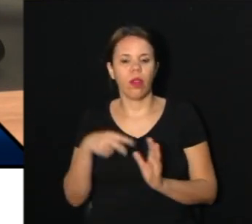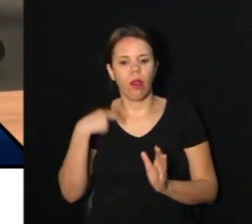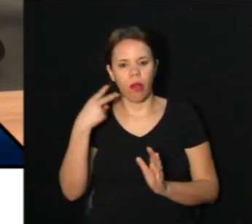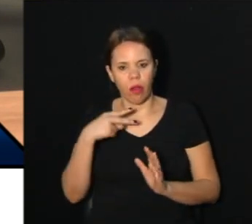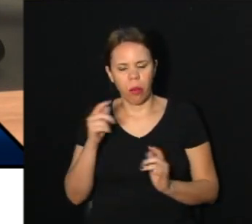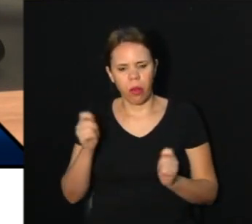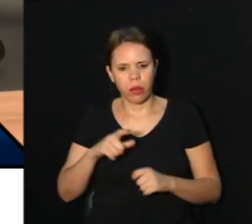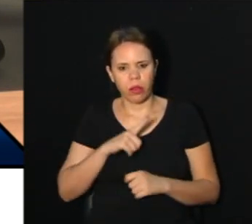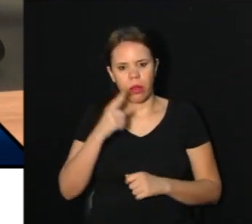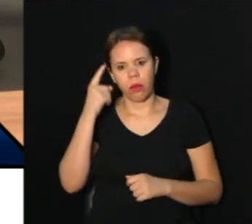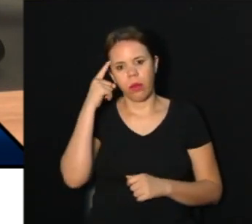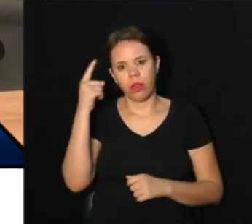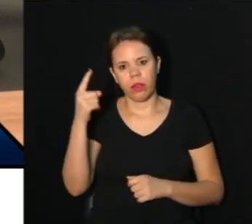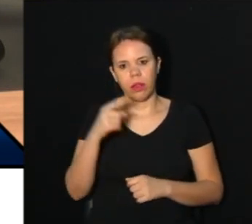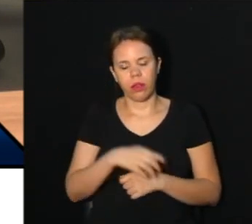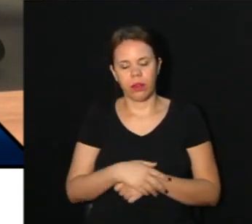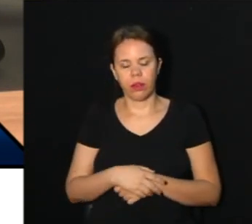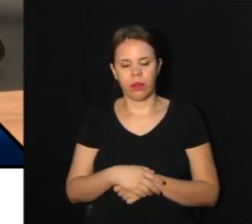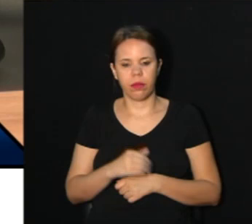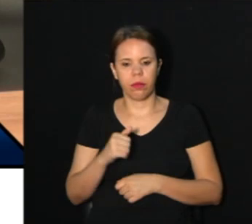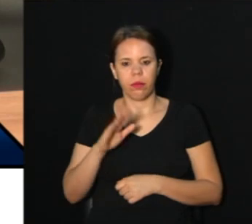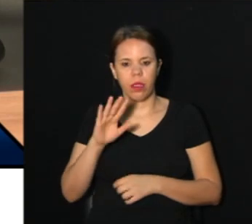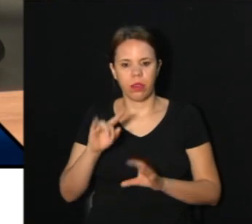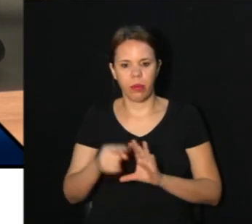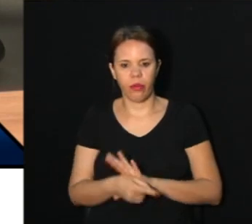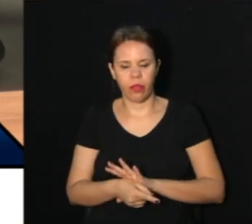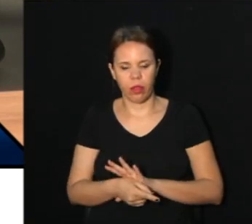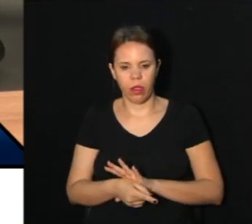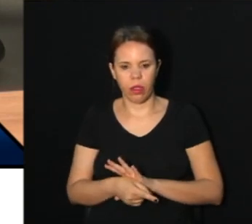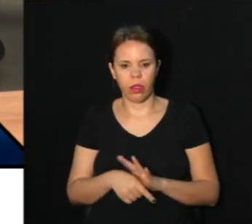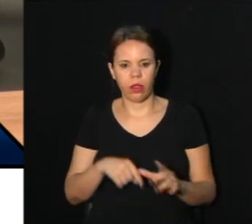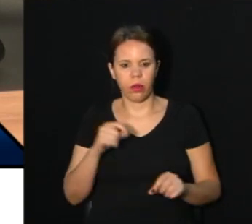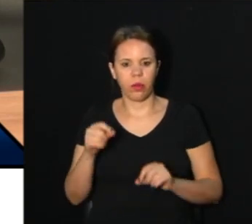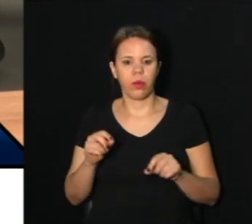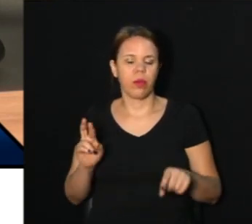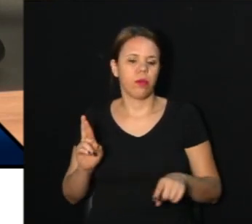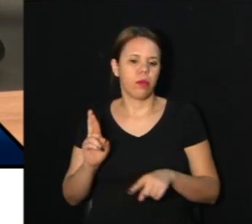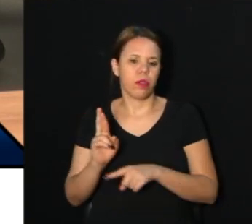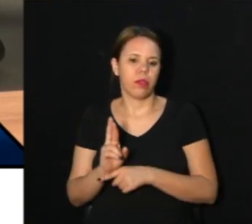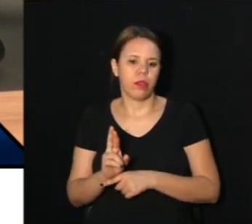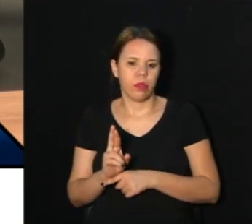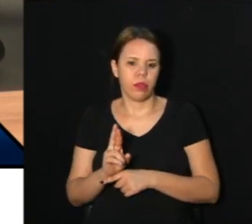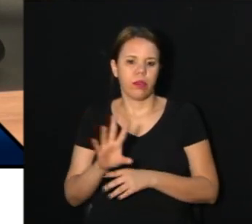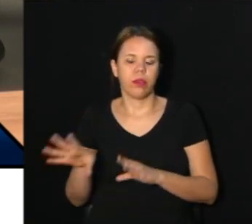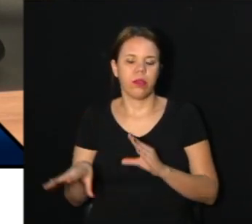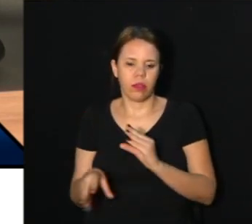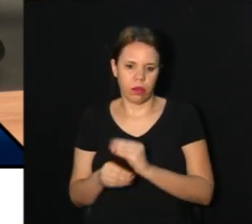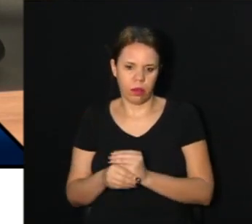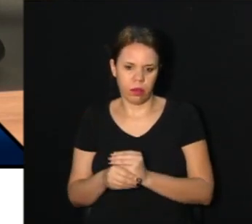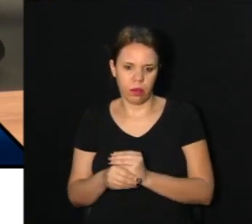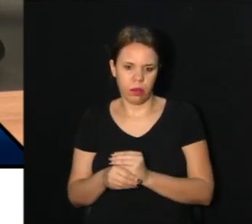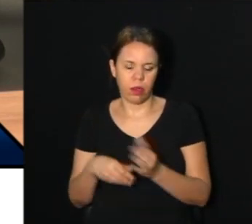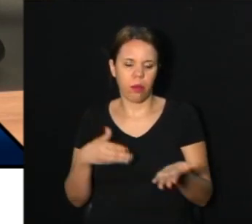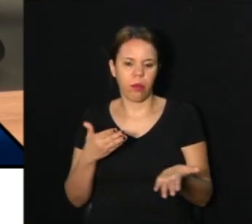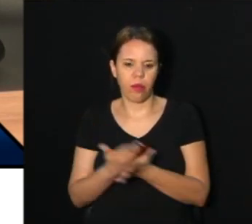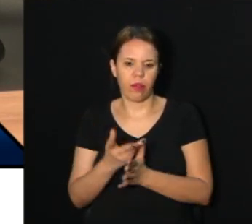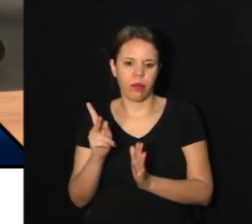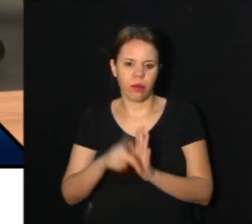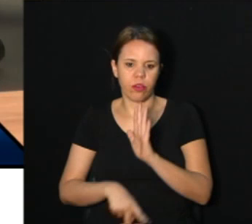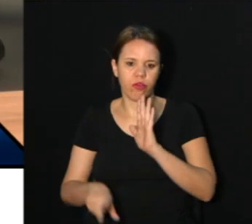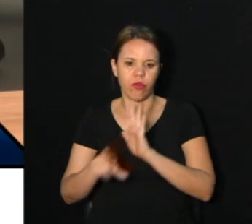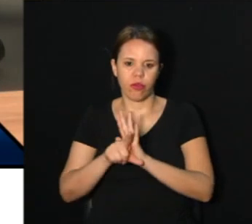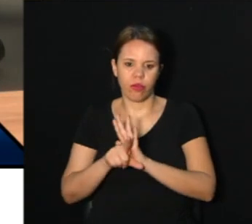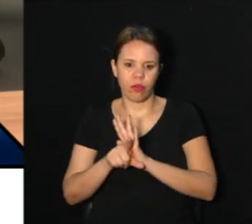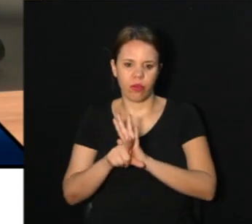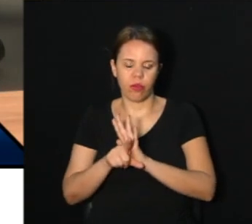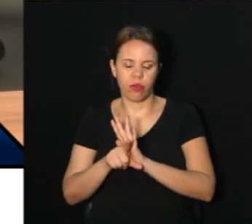ter uma ideia mais aprofundada aí do que representa a implantação ou aprovação do projeto de lei,